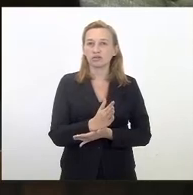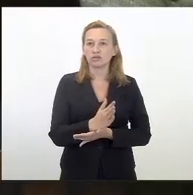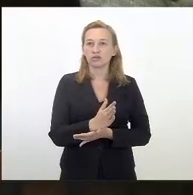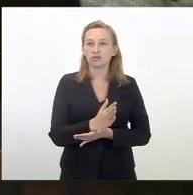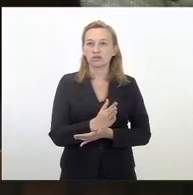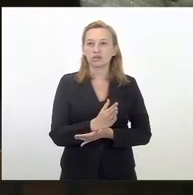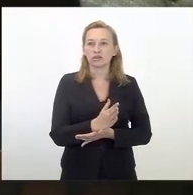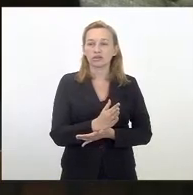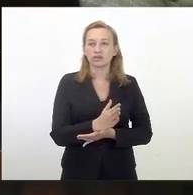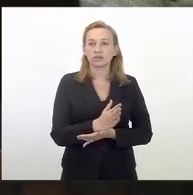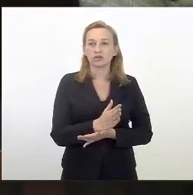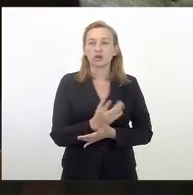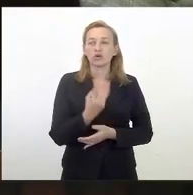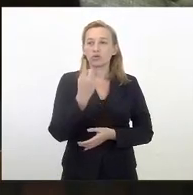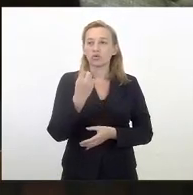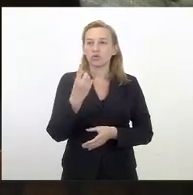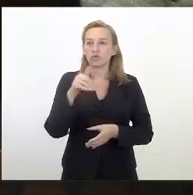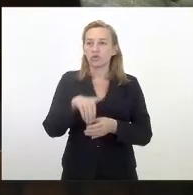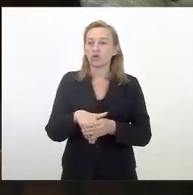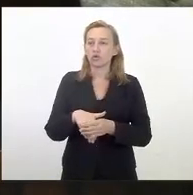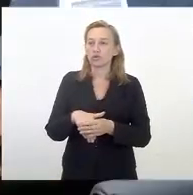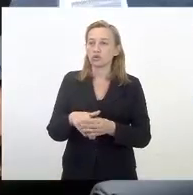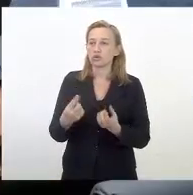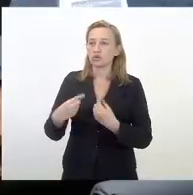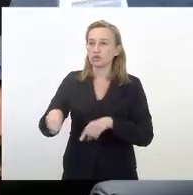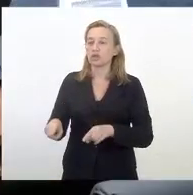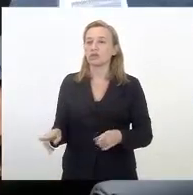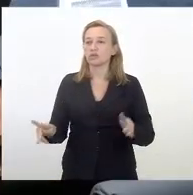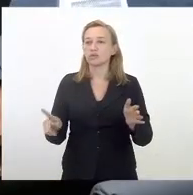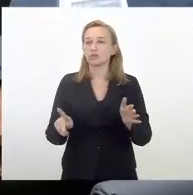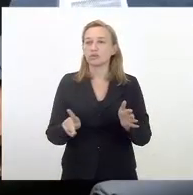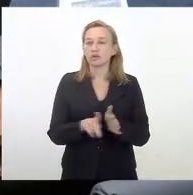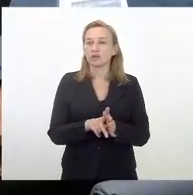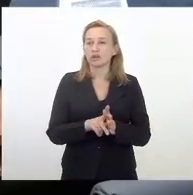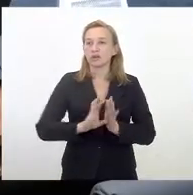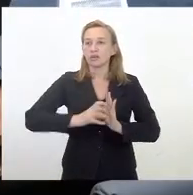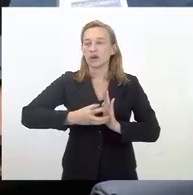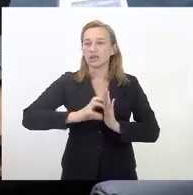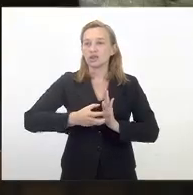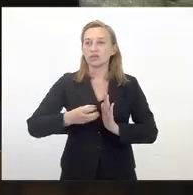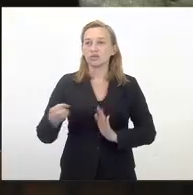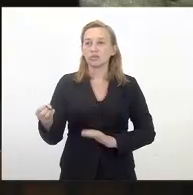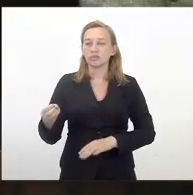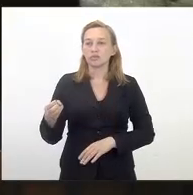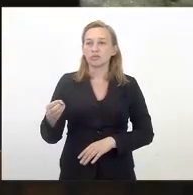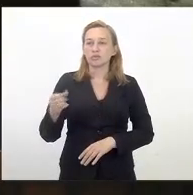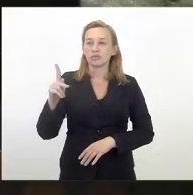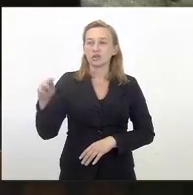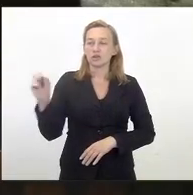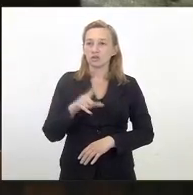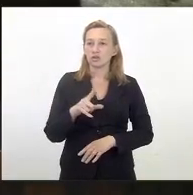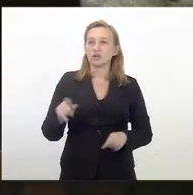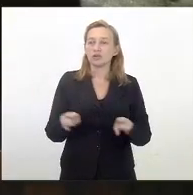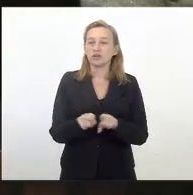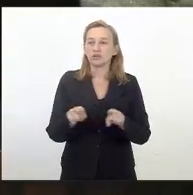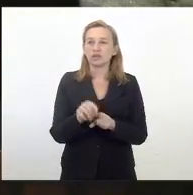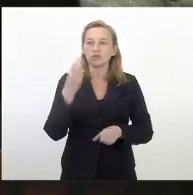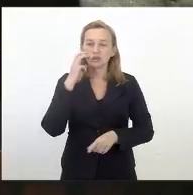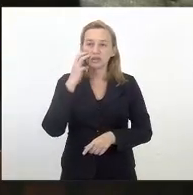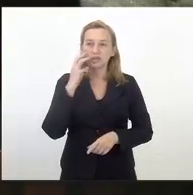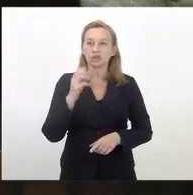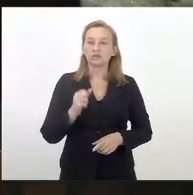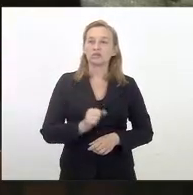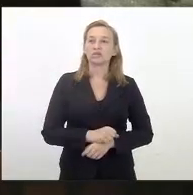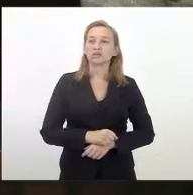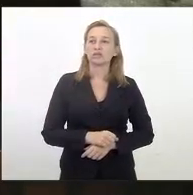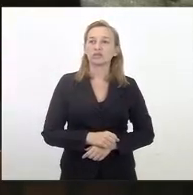aprovada com voto contrário do vosso controle da bancada do PSOL abstenção Deputado waldeck Carneiro vai à promulgação